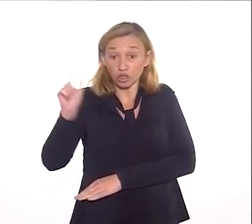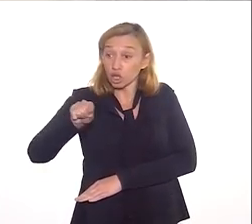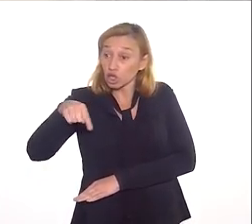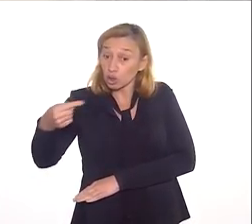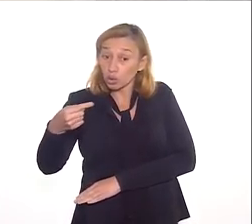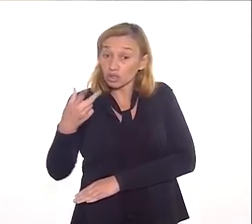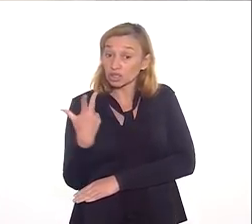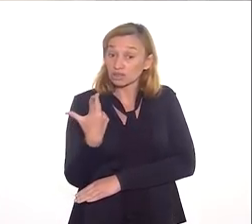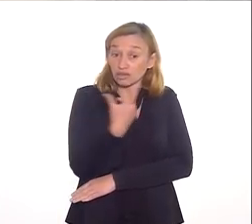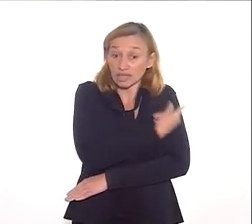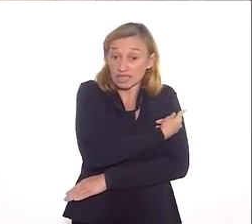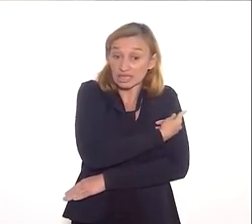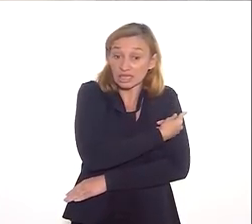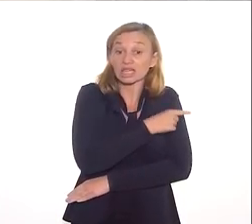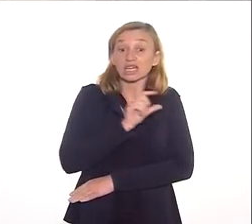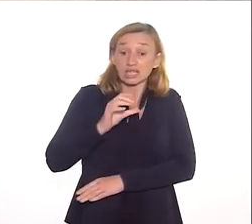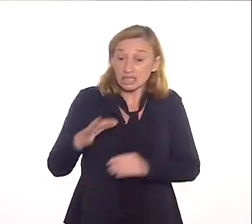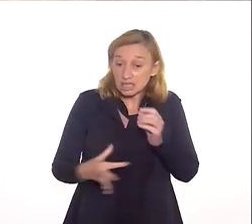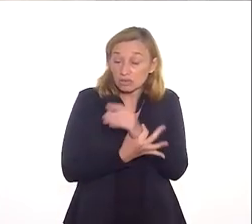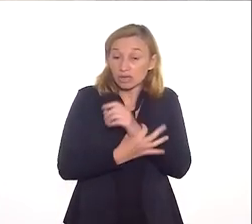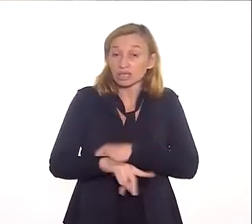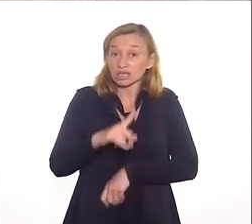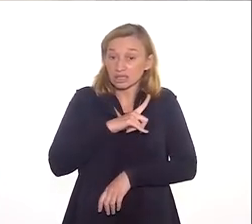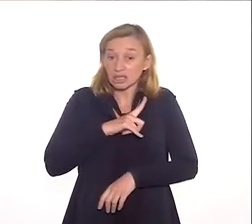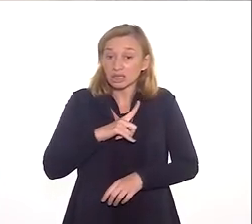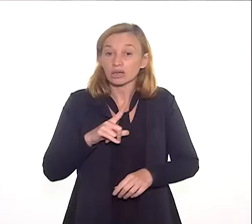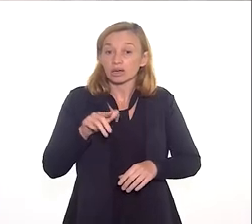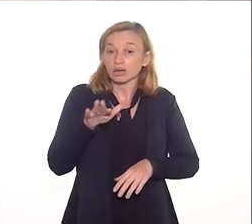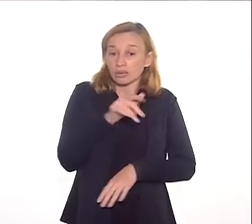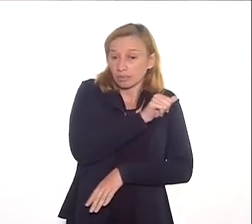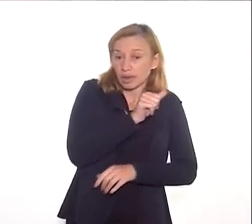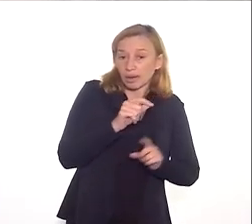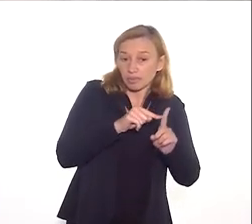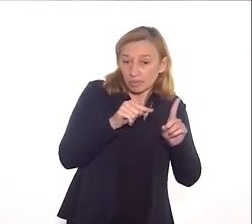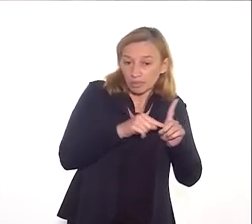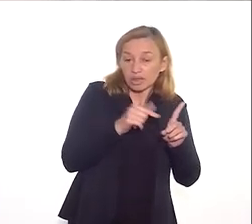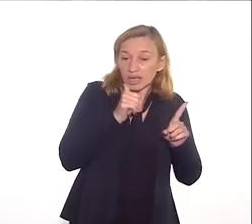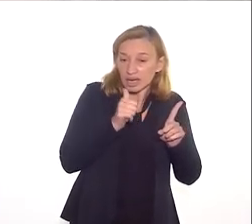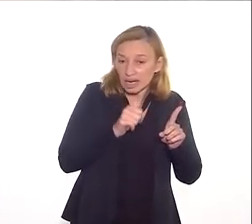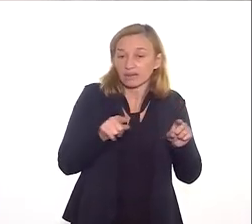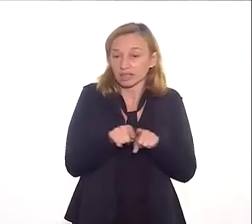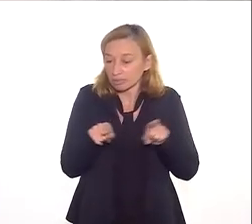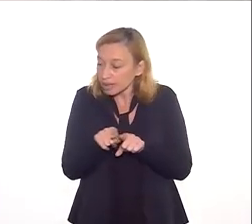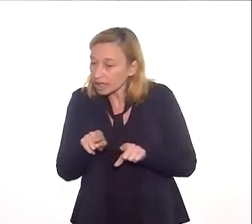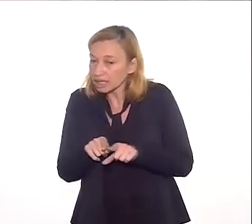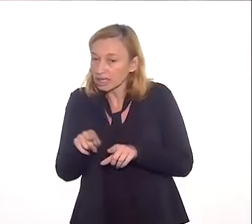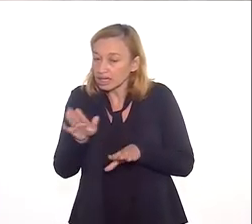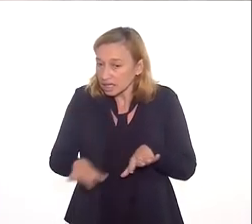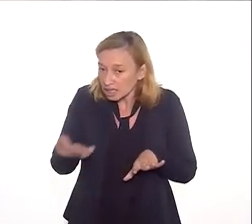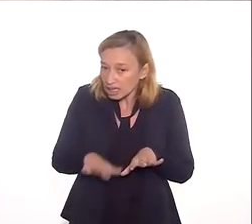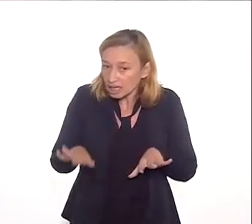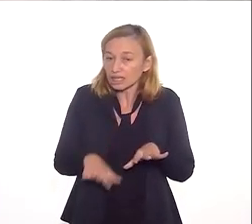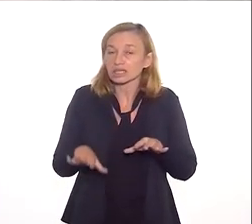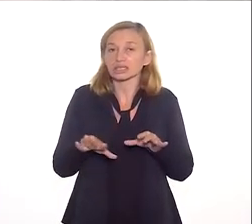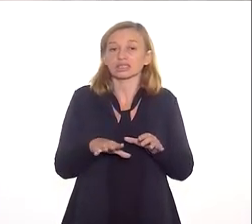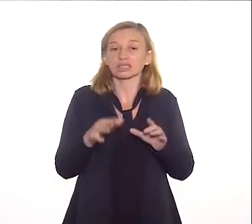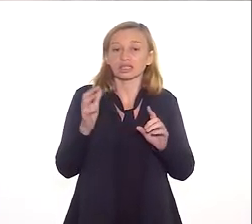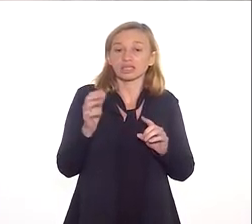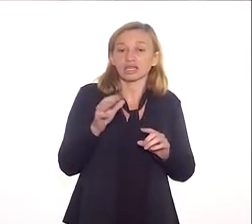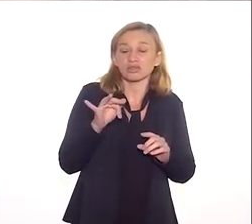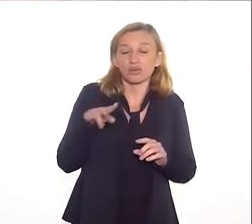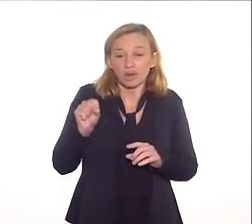sucesso em outras vacinas que nós consideramos seguras, tanto para gestantes quanto, por exemplo, para as crianças, caso da